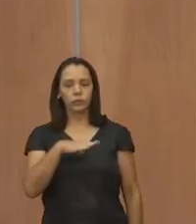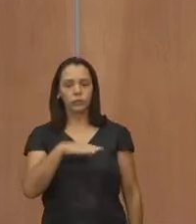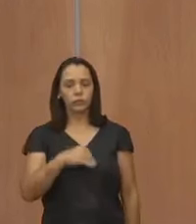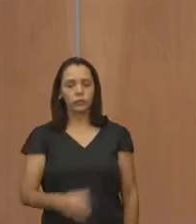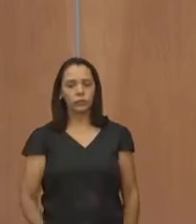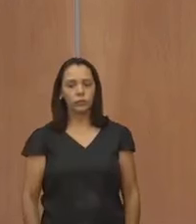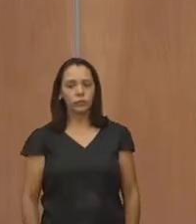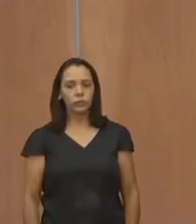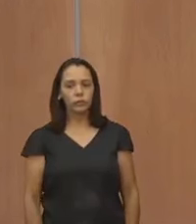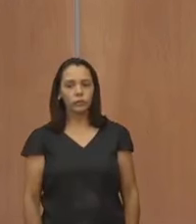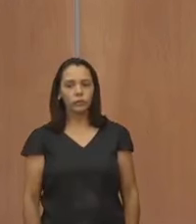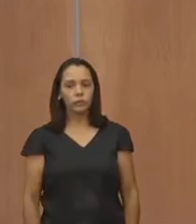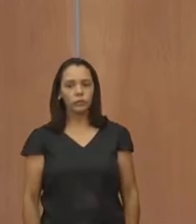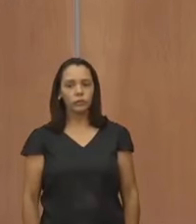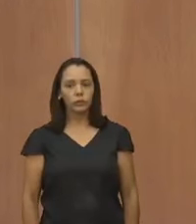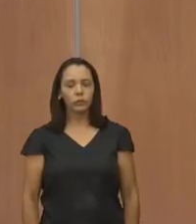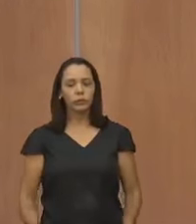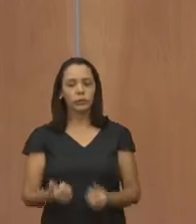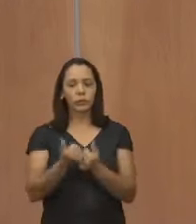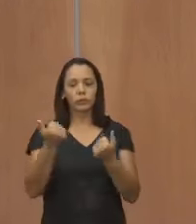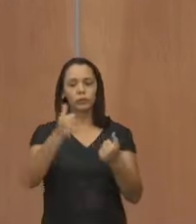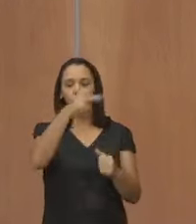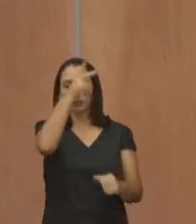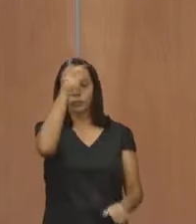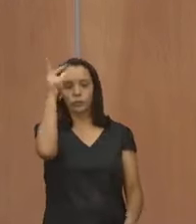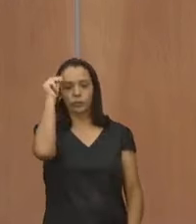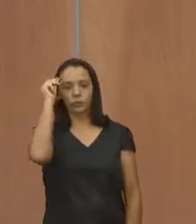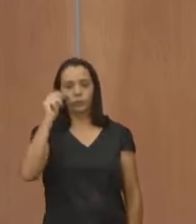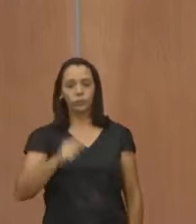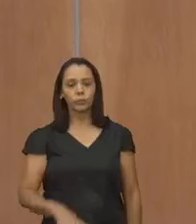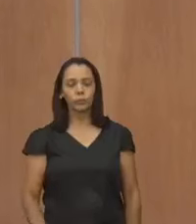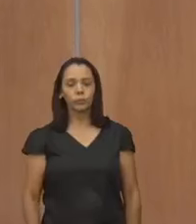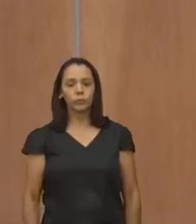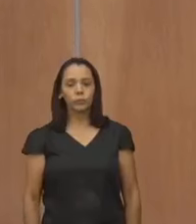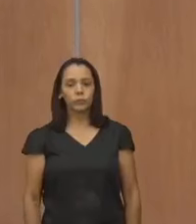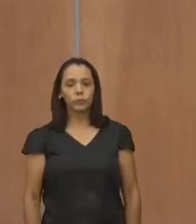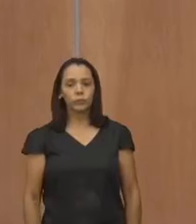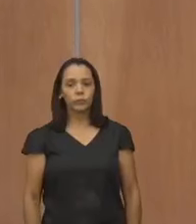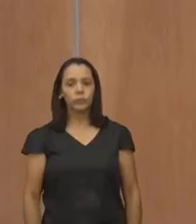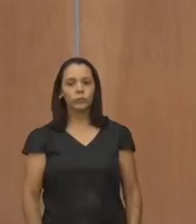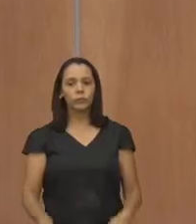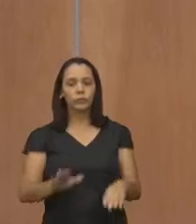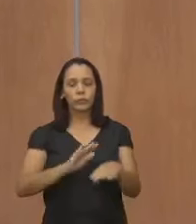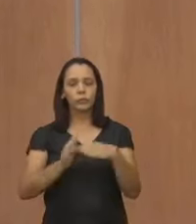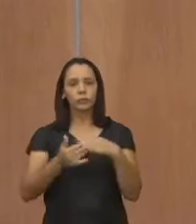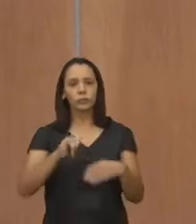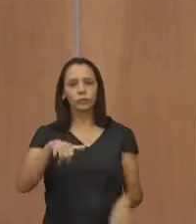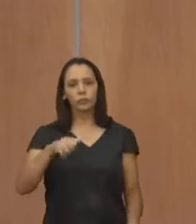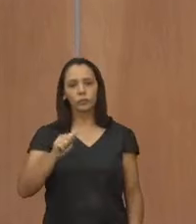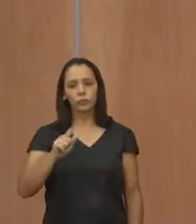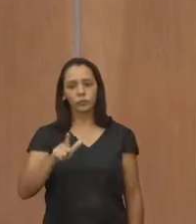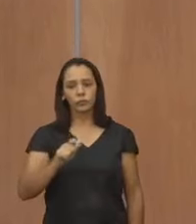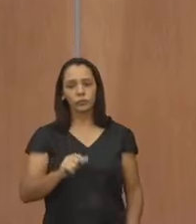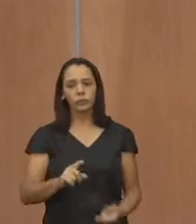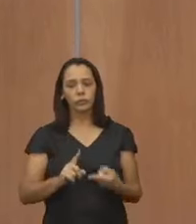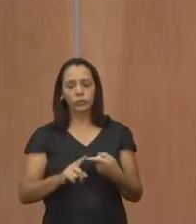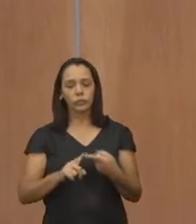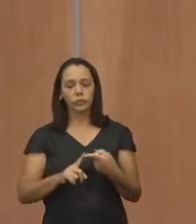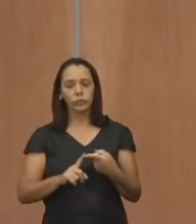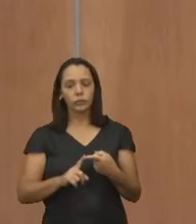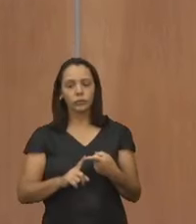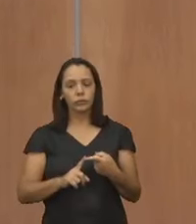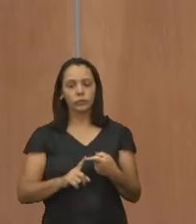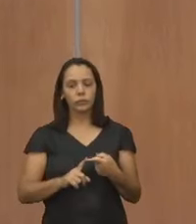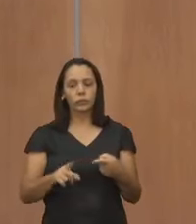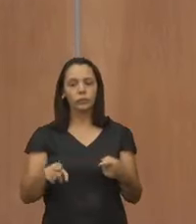as seguintes subprefeituras: Subprefeitura Veraneio IJAL, Subprefeitura